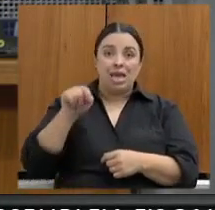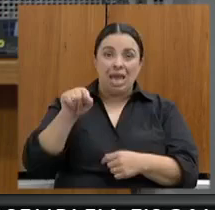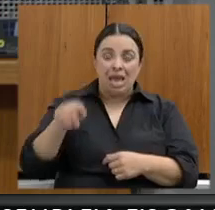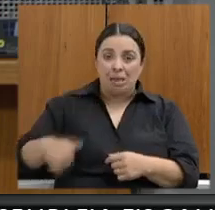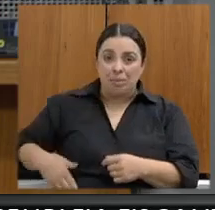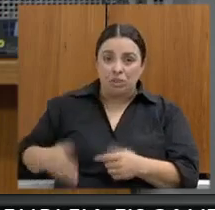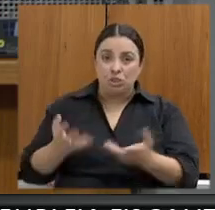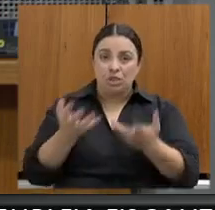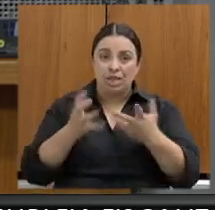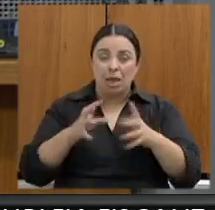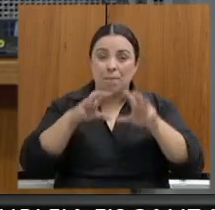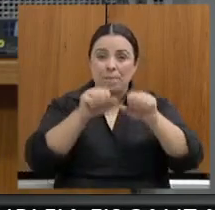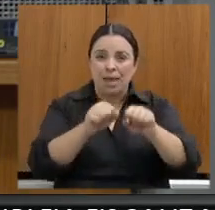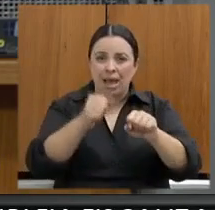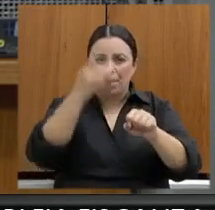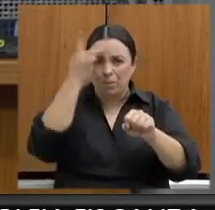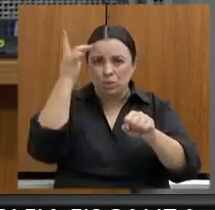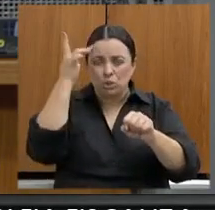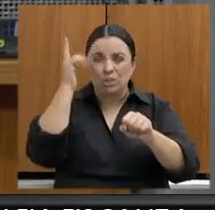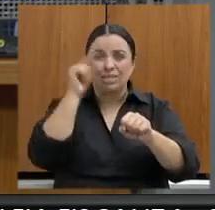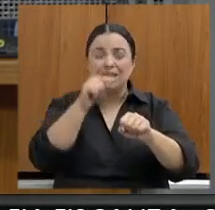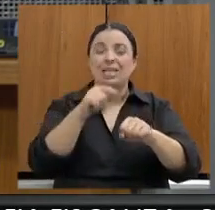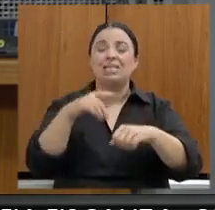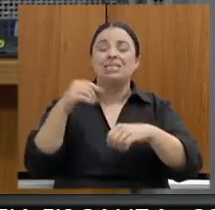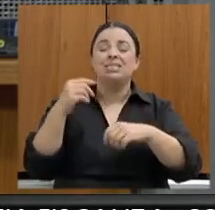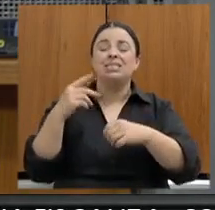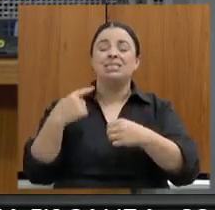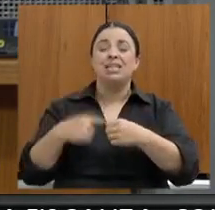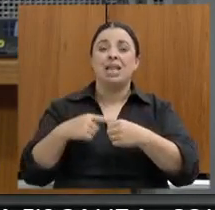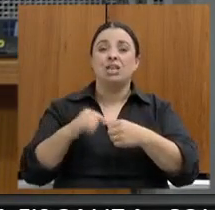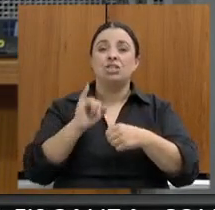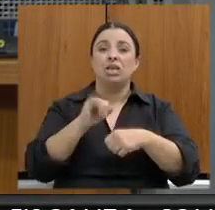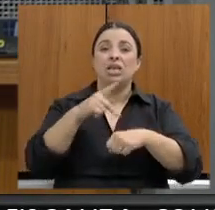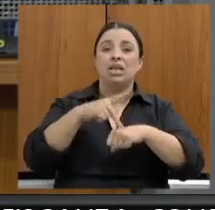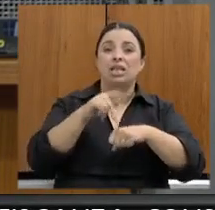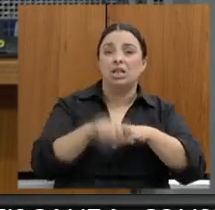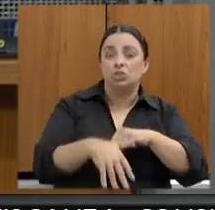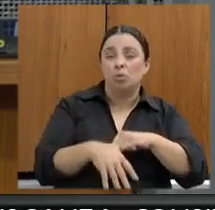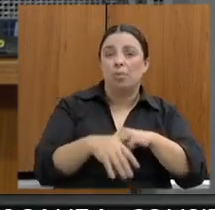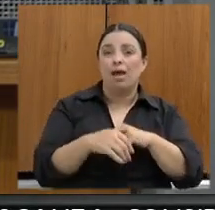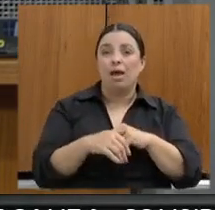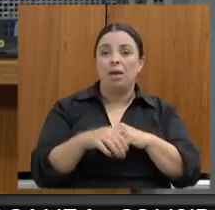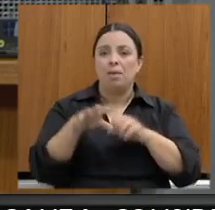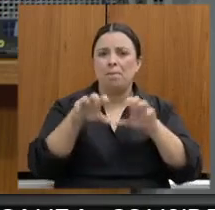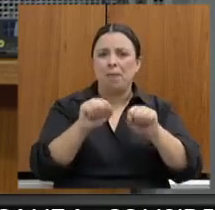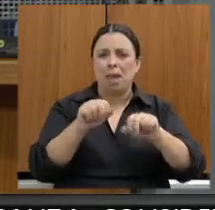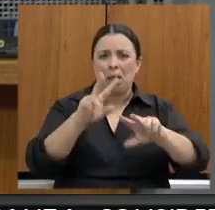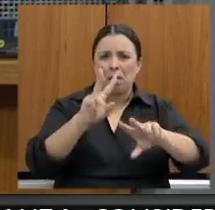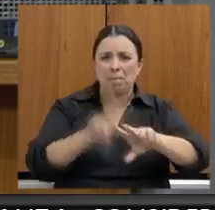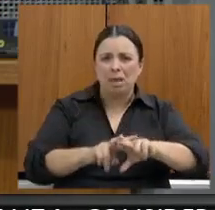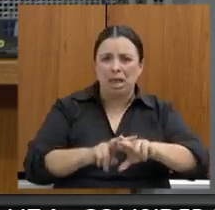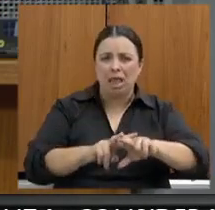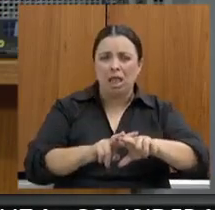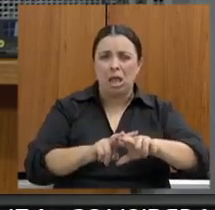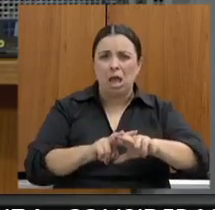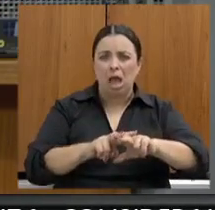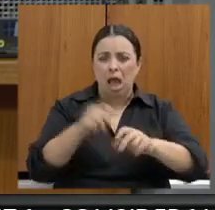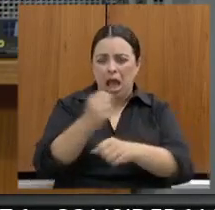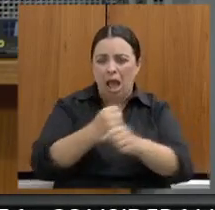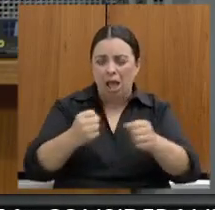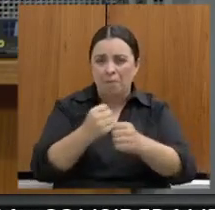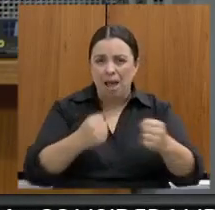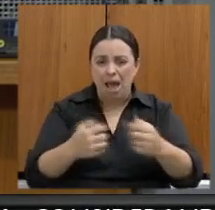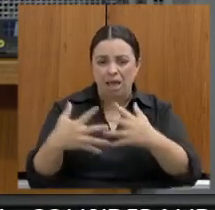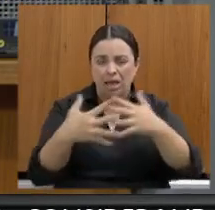pendurado na caminhonete vice-prefeito de de andando pela cidade impedindo que a